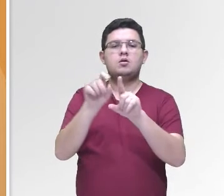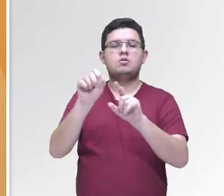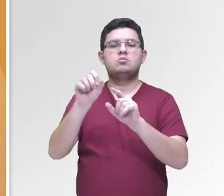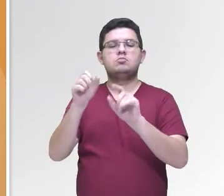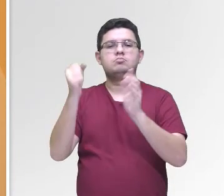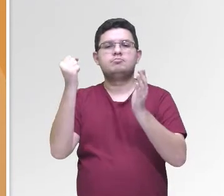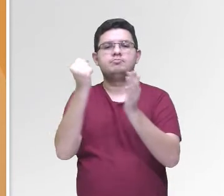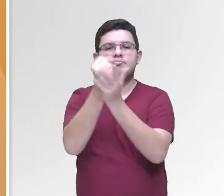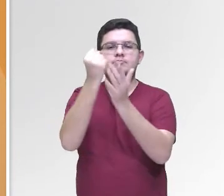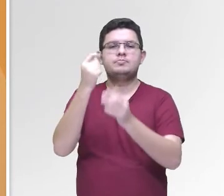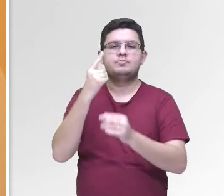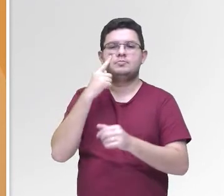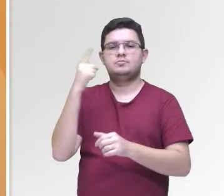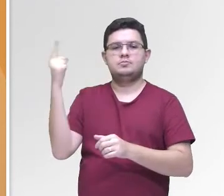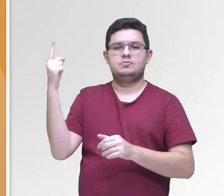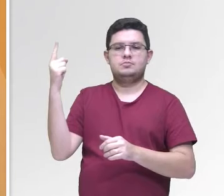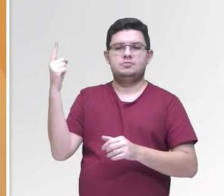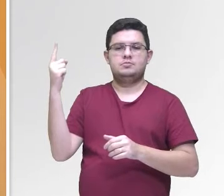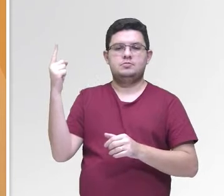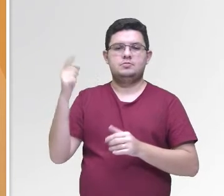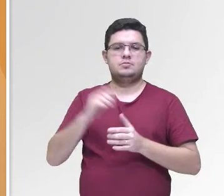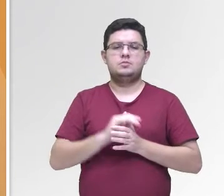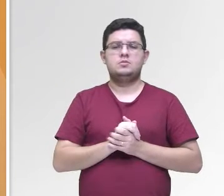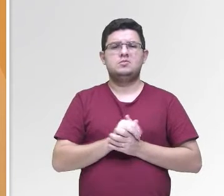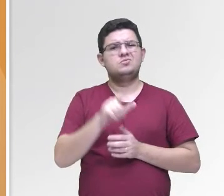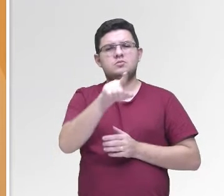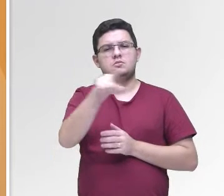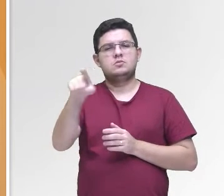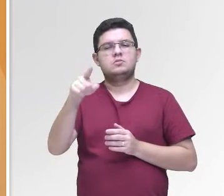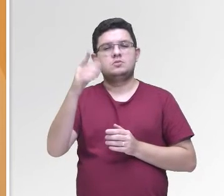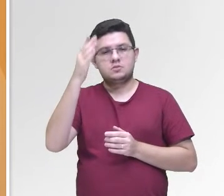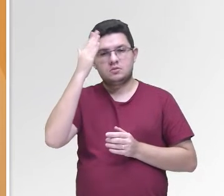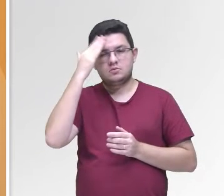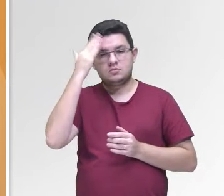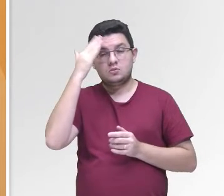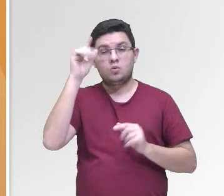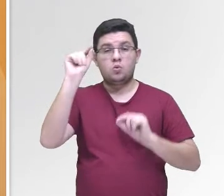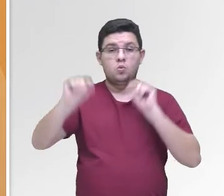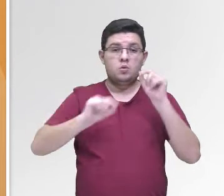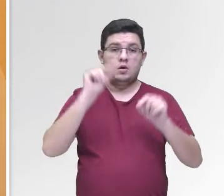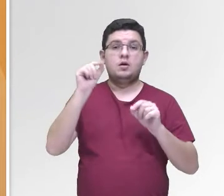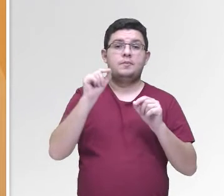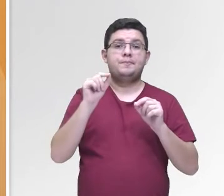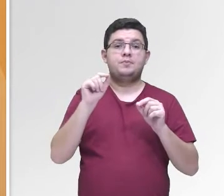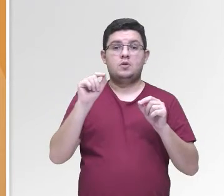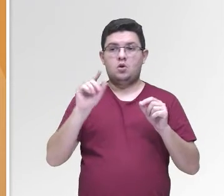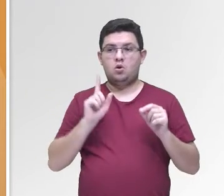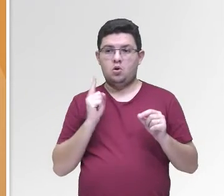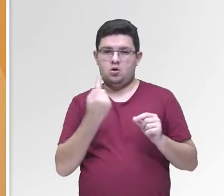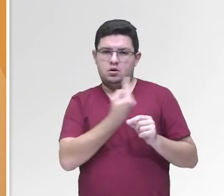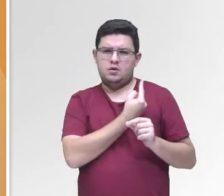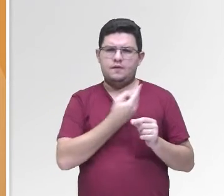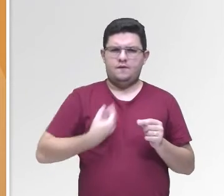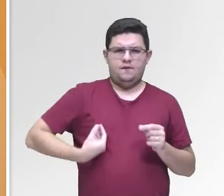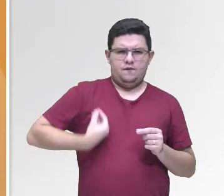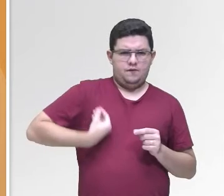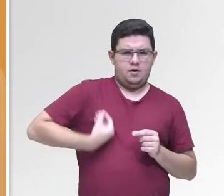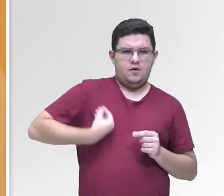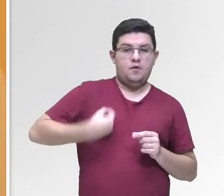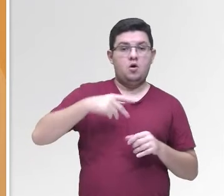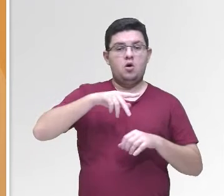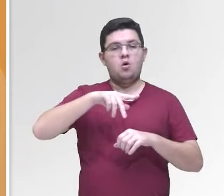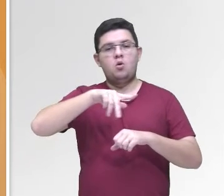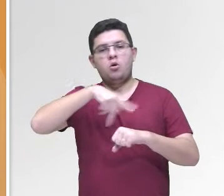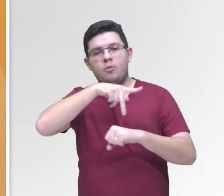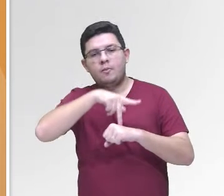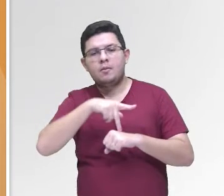cifrão ali. Você já ouviu a expressão vivemos em um país capitalista? Ou você já ouviu o mundo